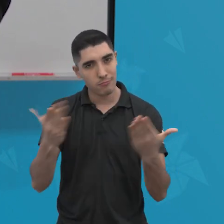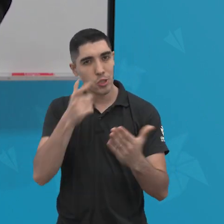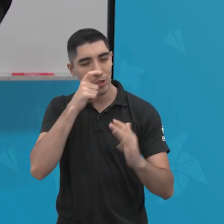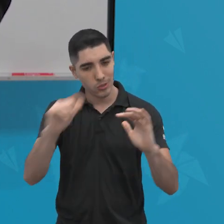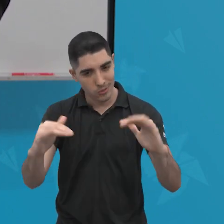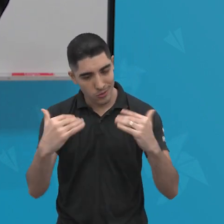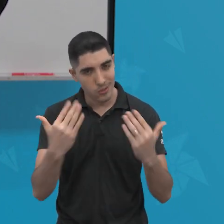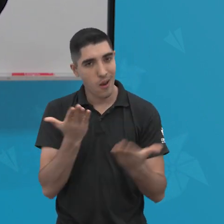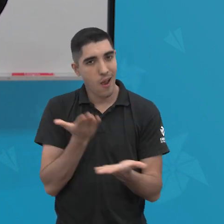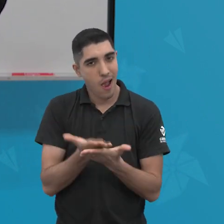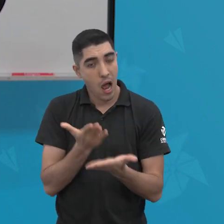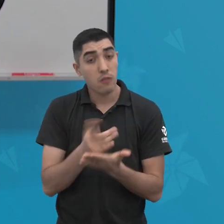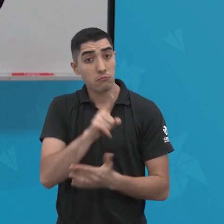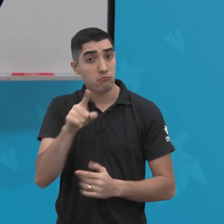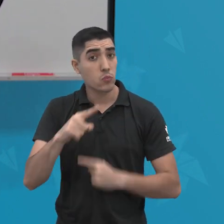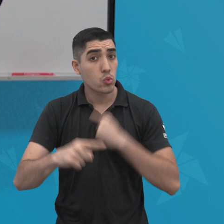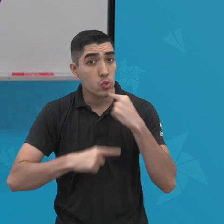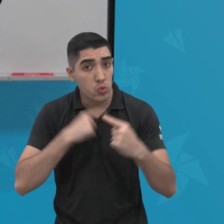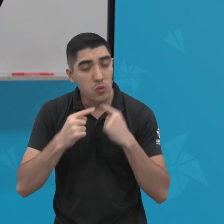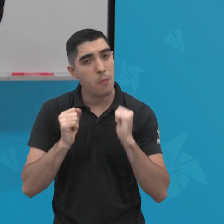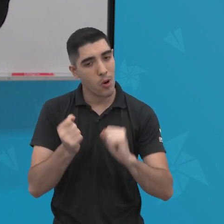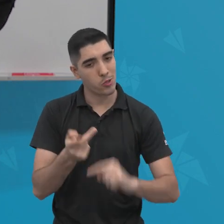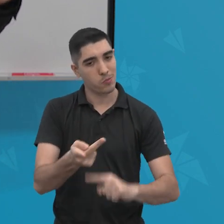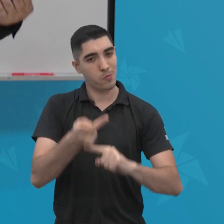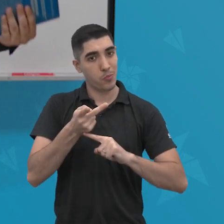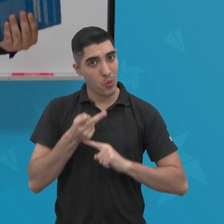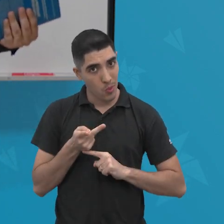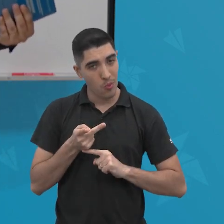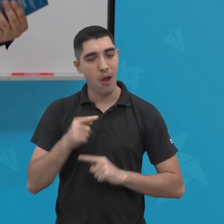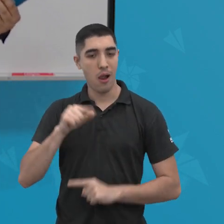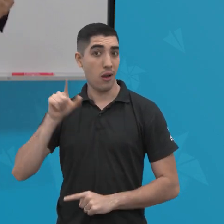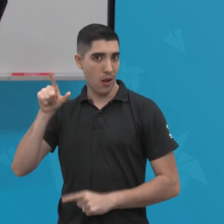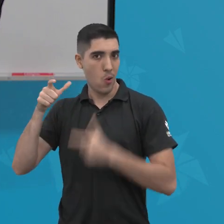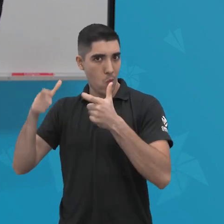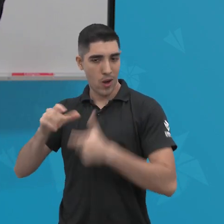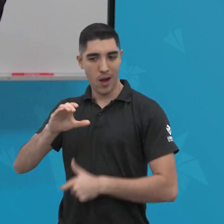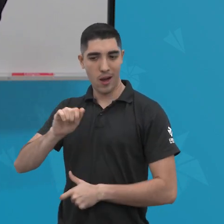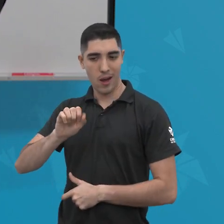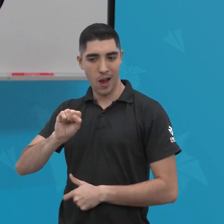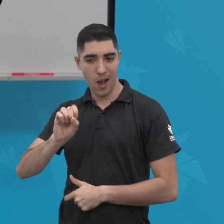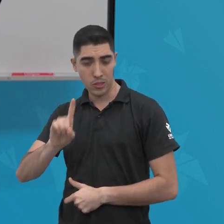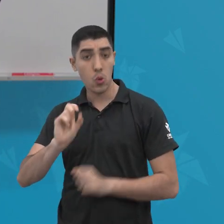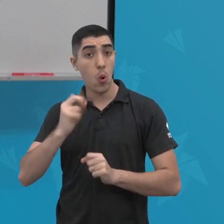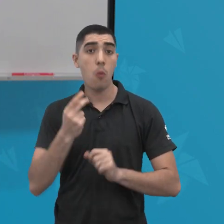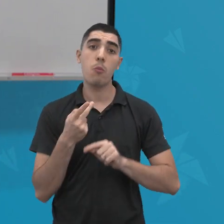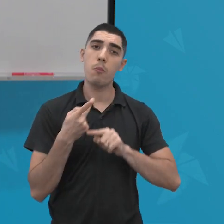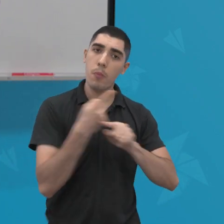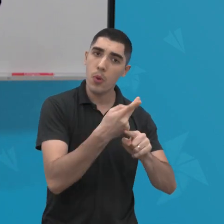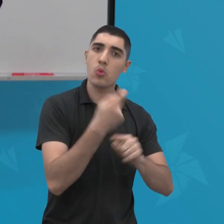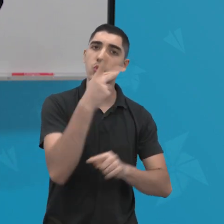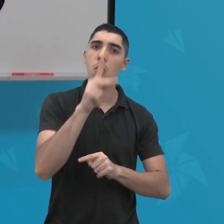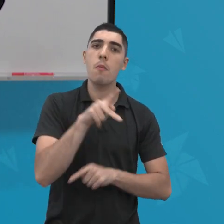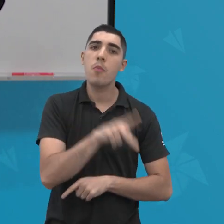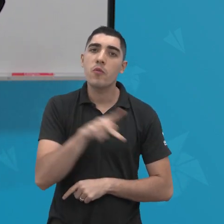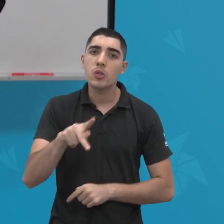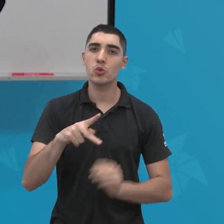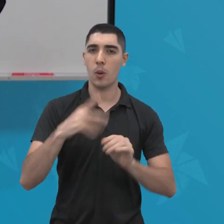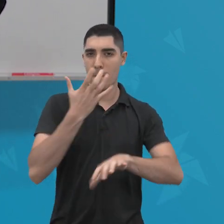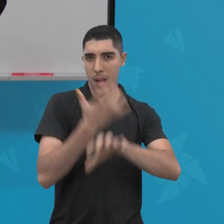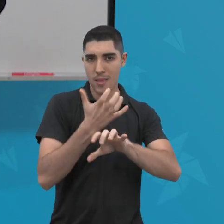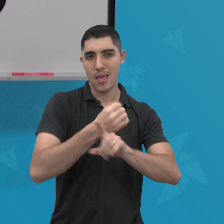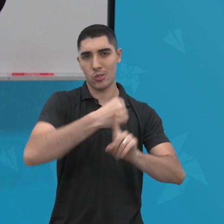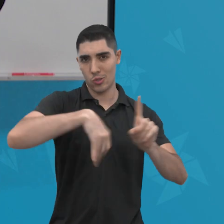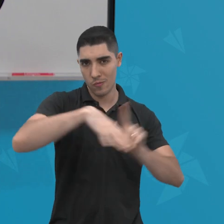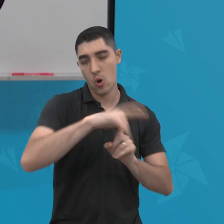encontro, obrigado. Se você tiver uma dúvida, você me procura, no caso, ou procure o seu professor ou professora de